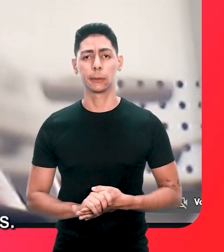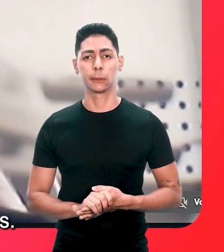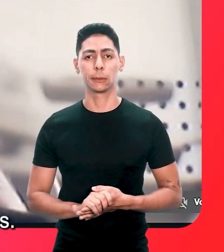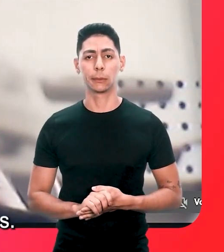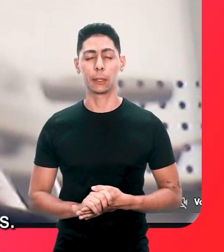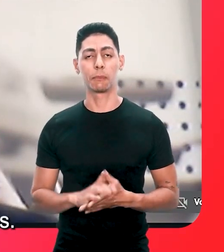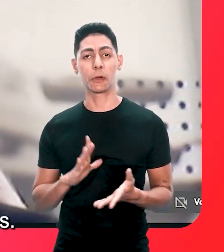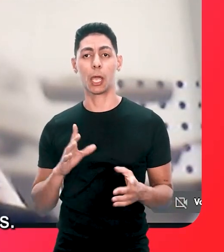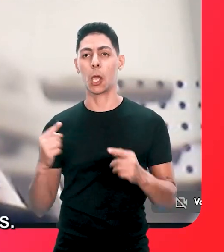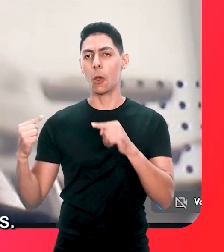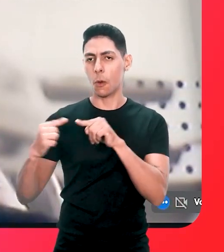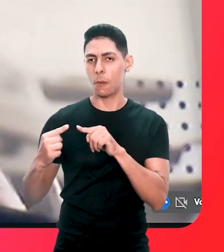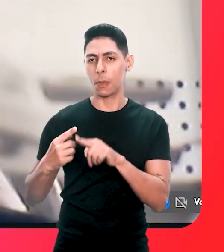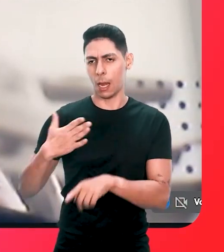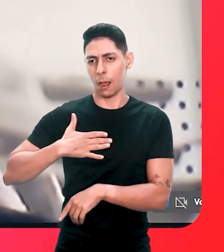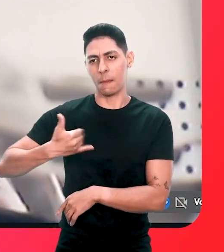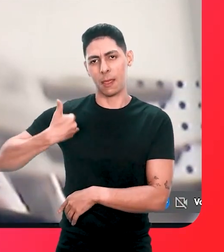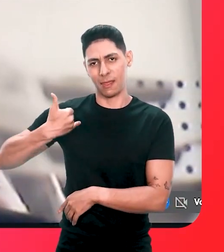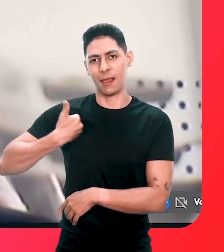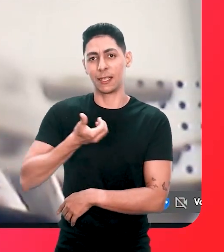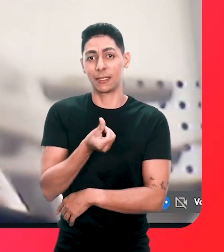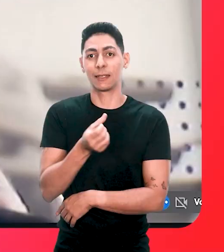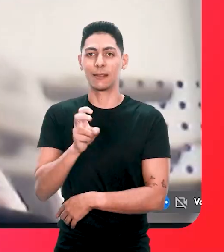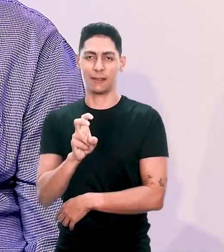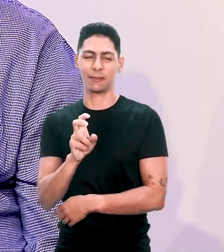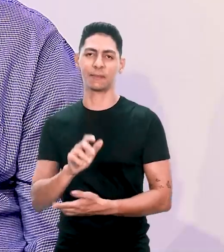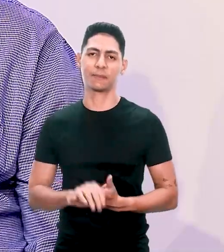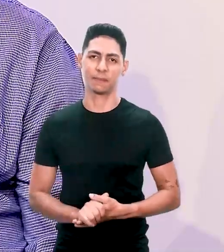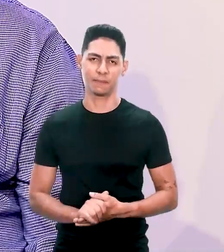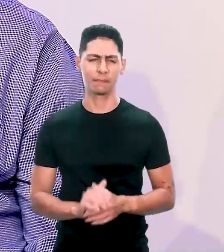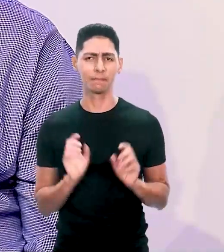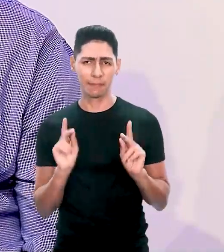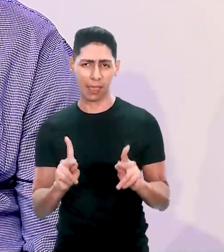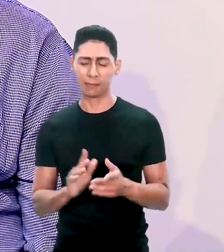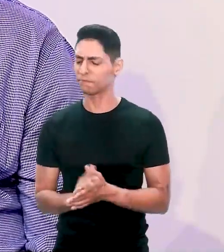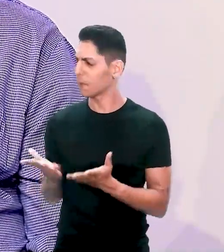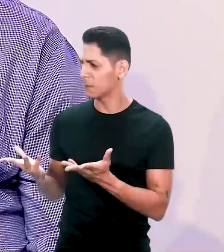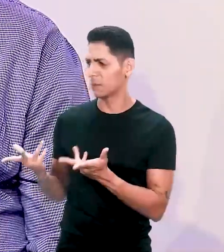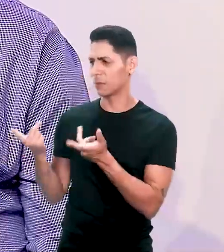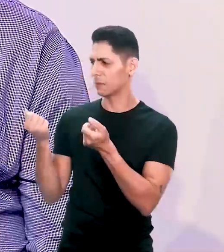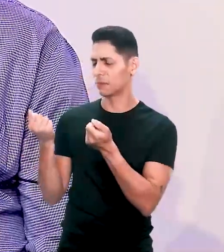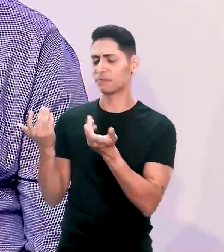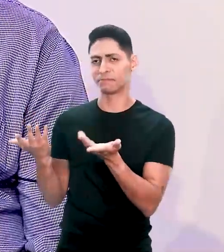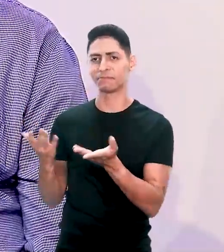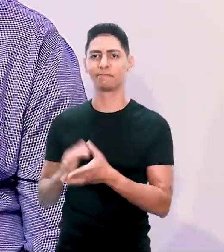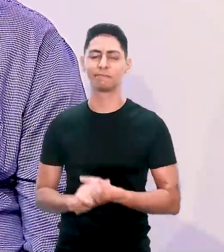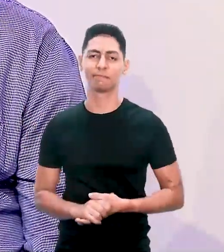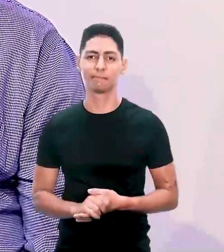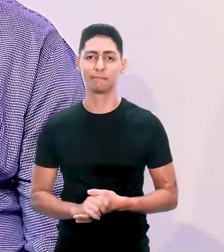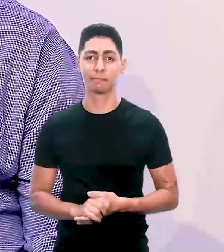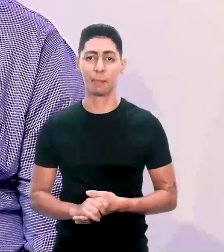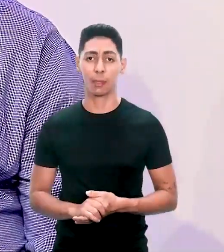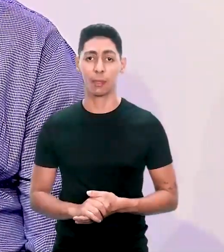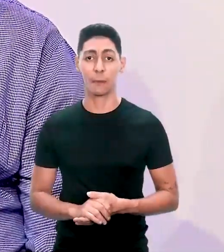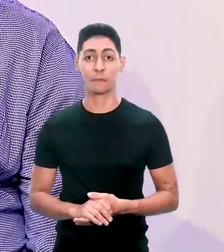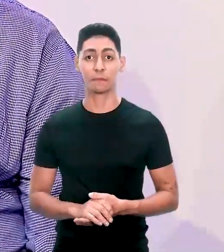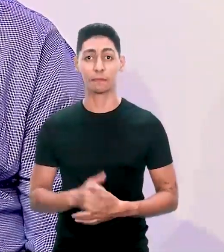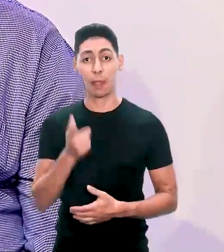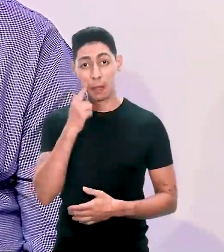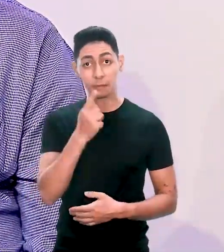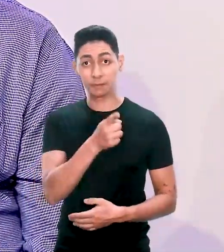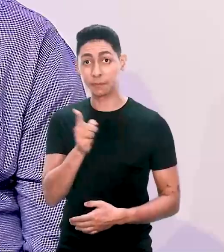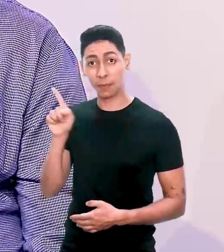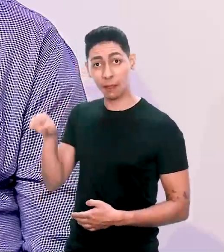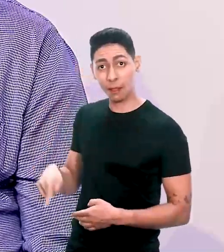meus 65 anos, ok? Maravilha! E olha, gente, o Petri, ele